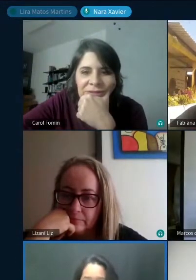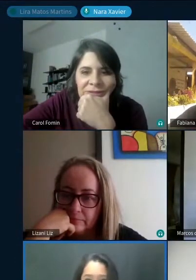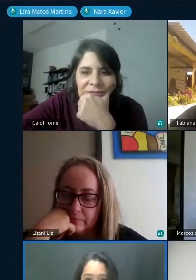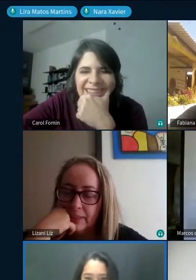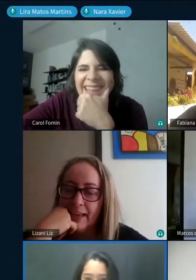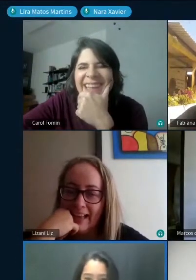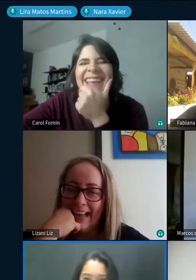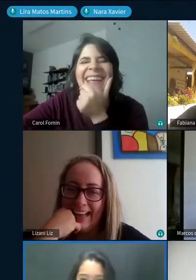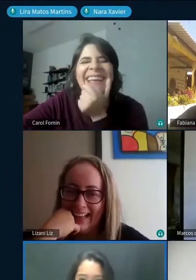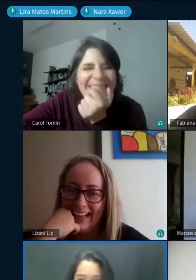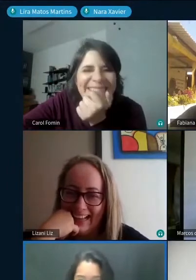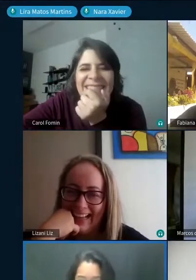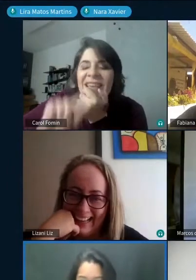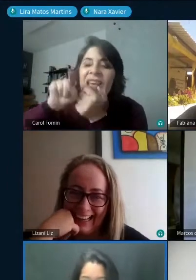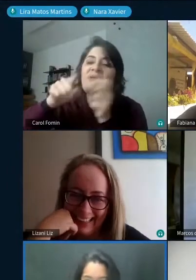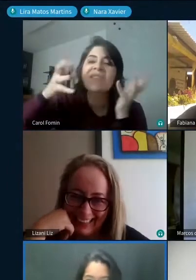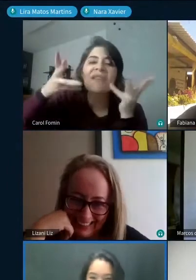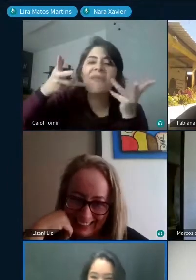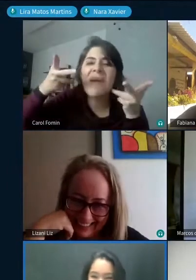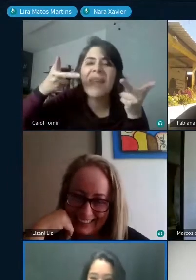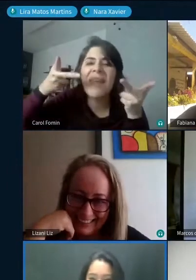no futuro.